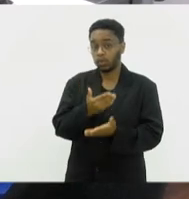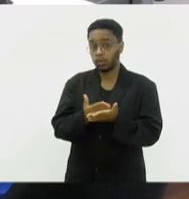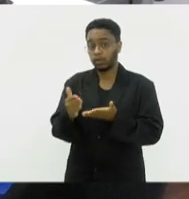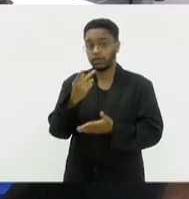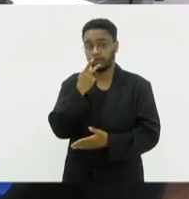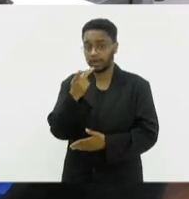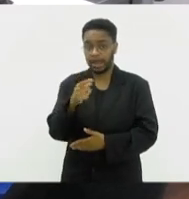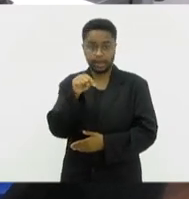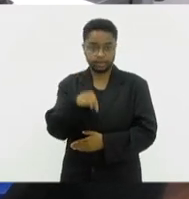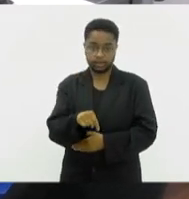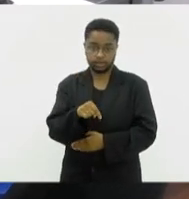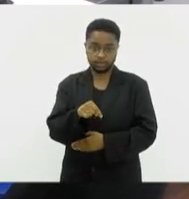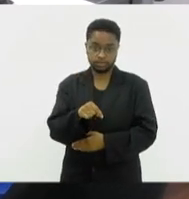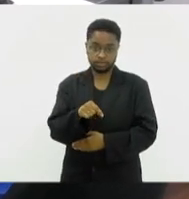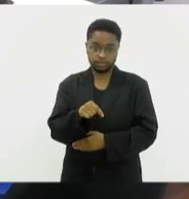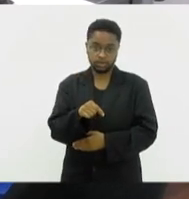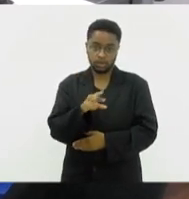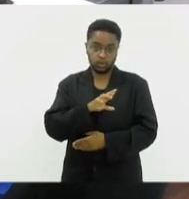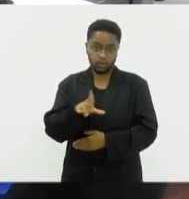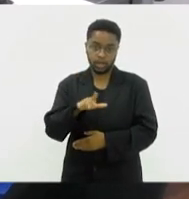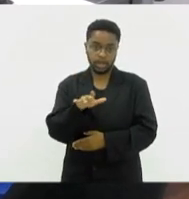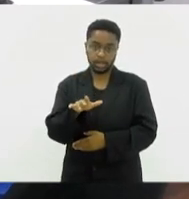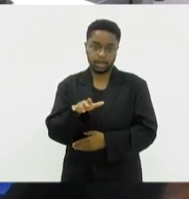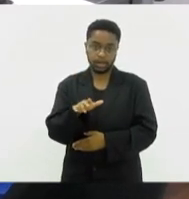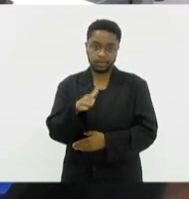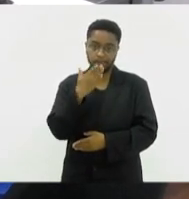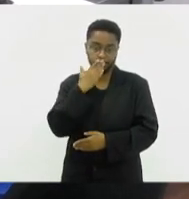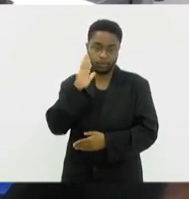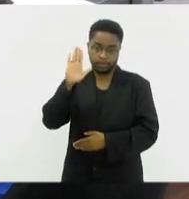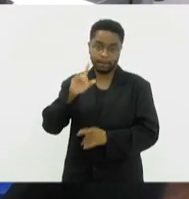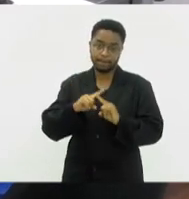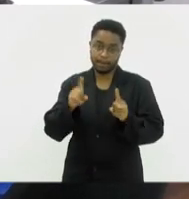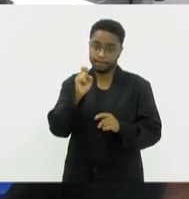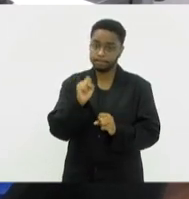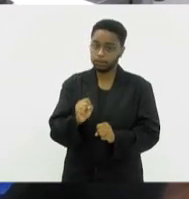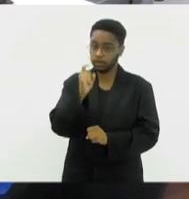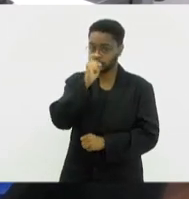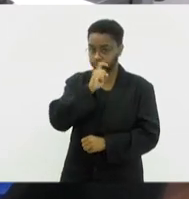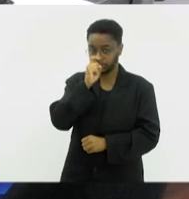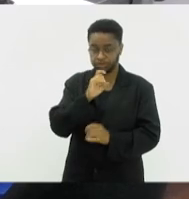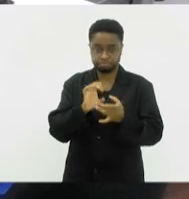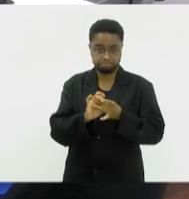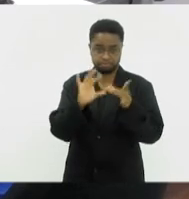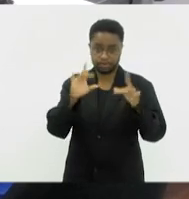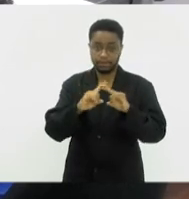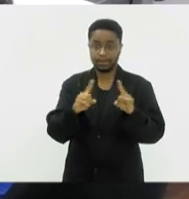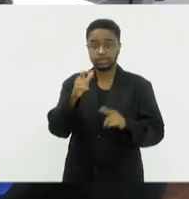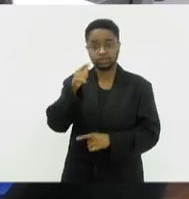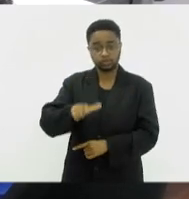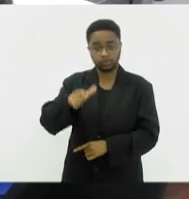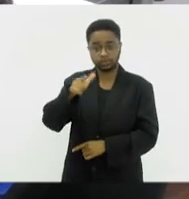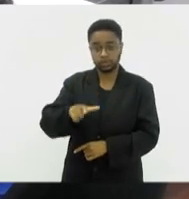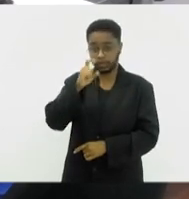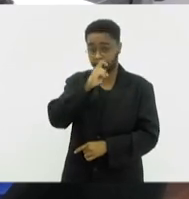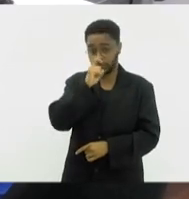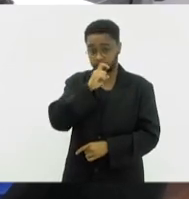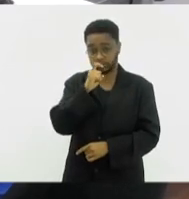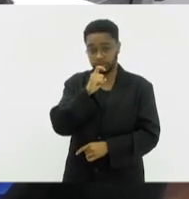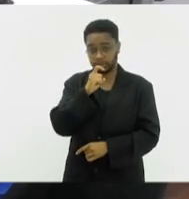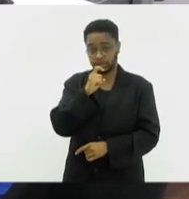está juramentado, ele pode mentir à vontade. Só que as repetidas mentiras formam a nossa